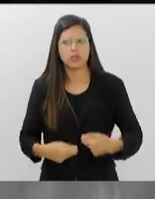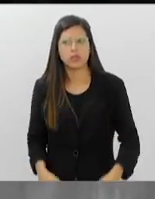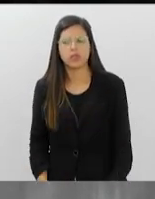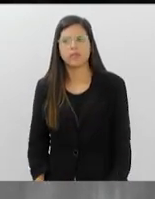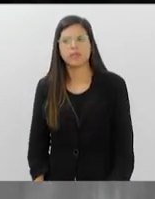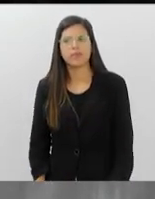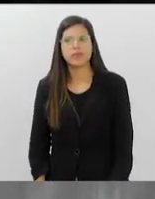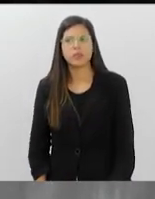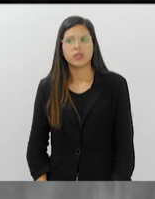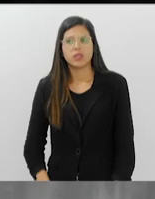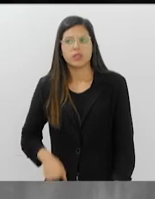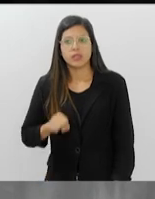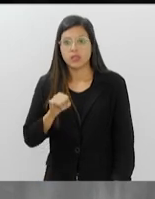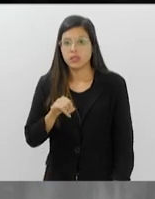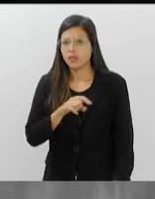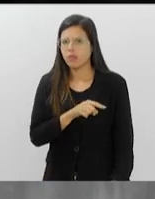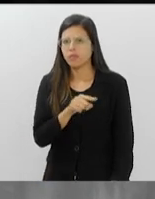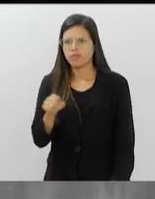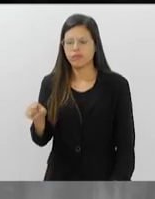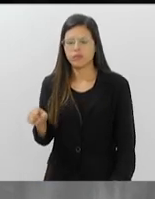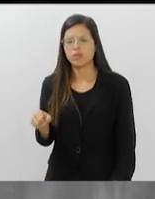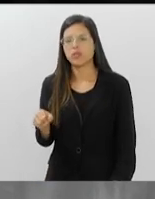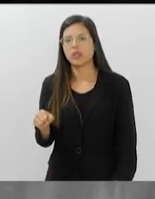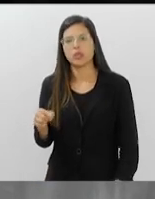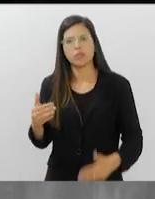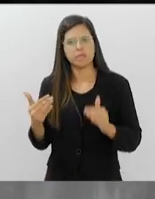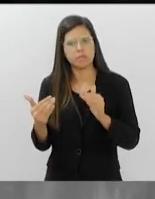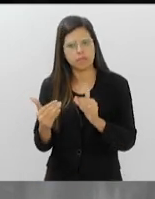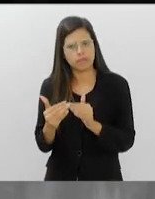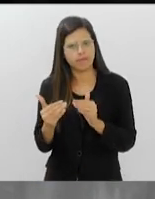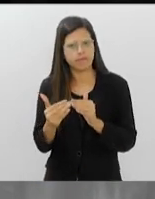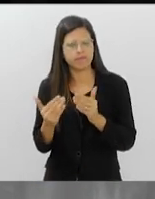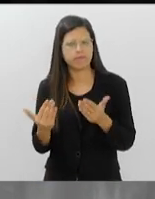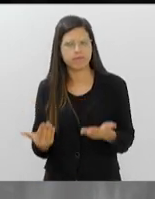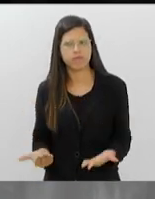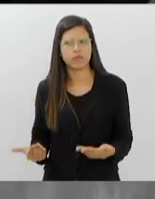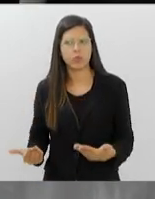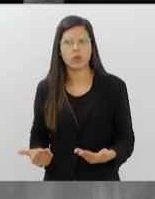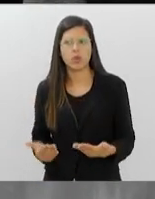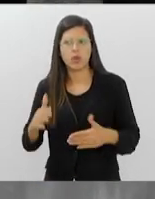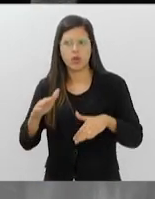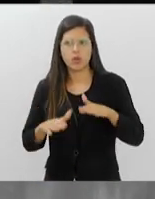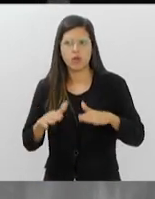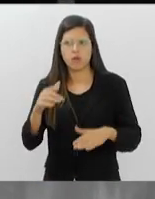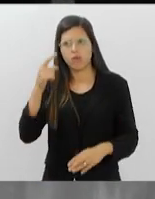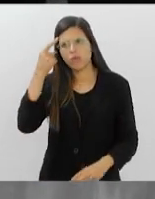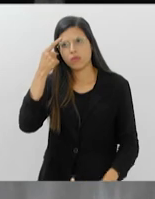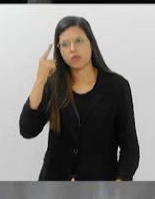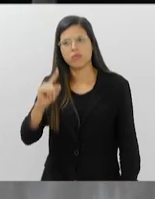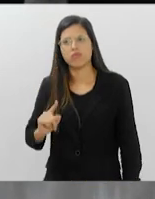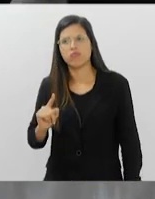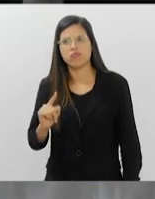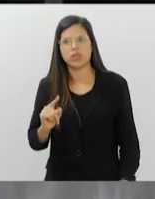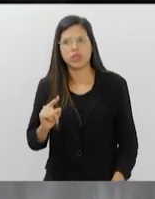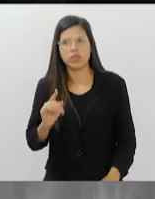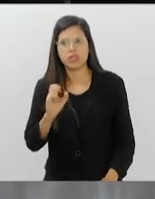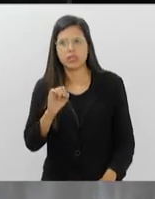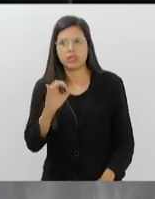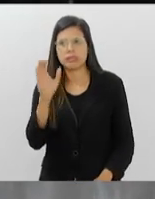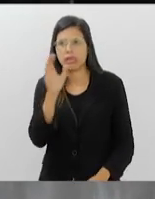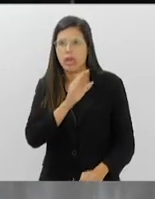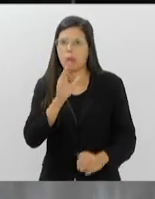Se Vossas Excelências, assim, concordarem, talvez... Eu não sei qual vai ser a brevidade de inclusão em pauta, talvez tão